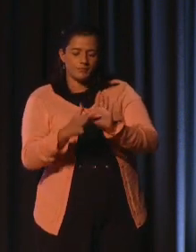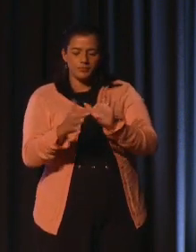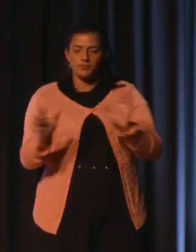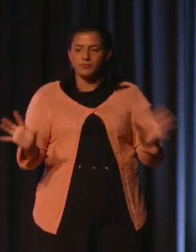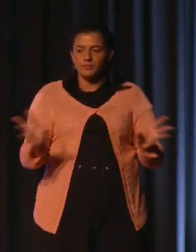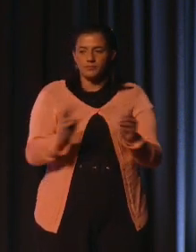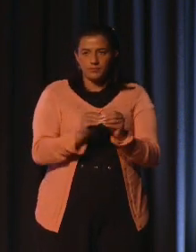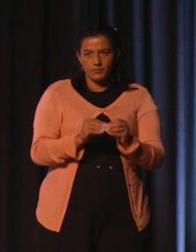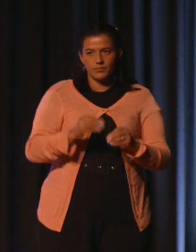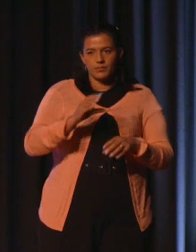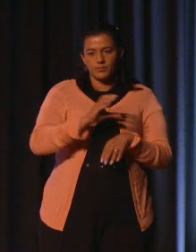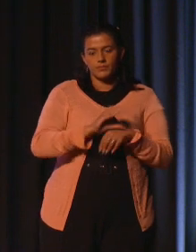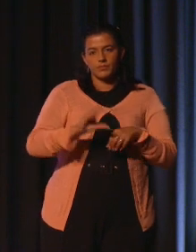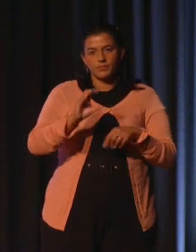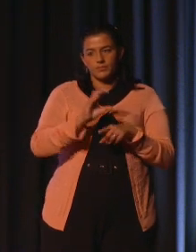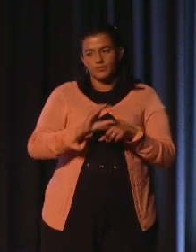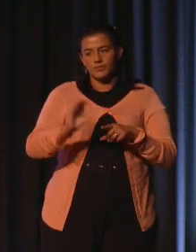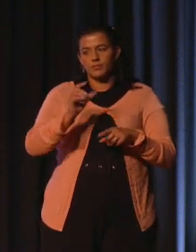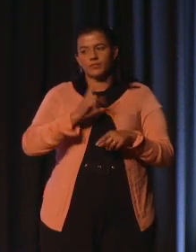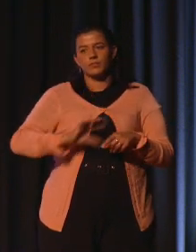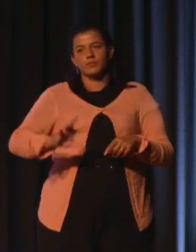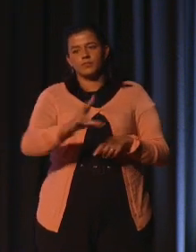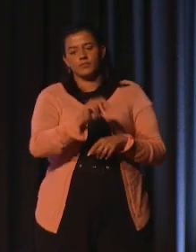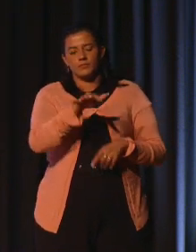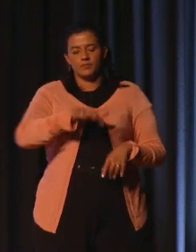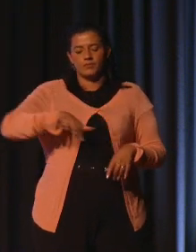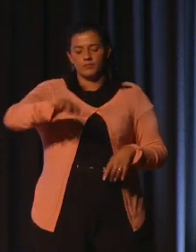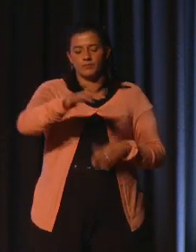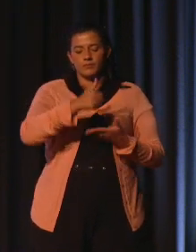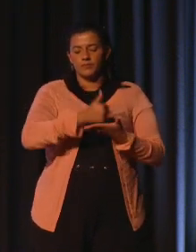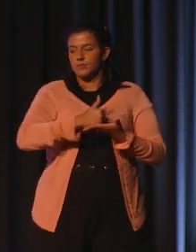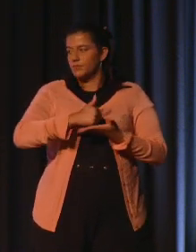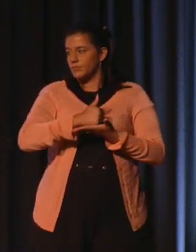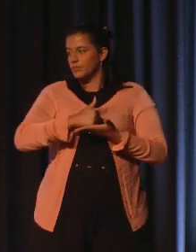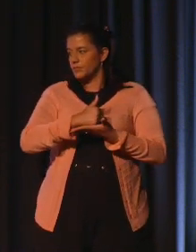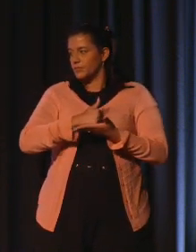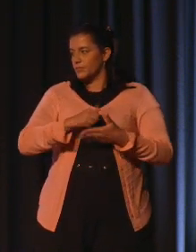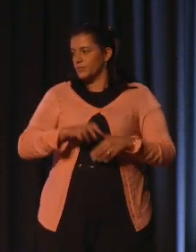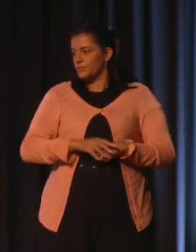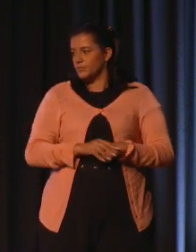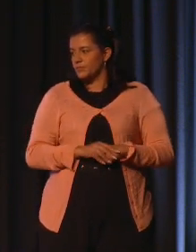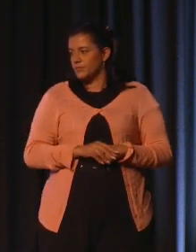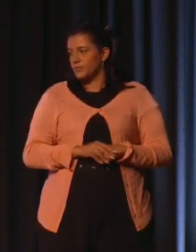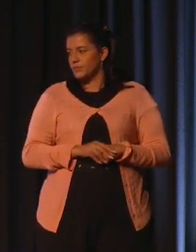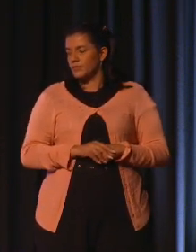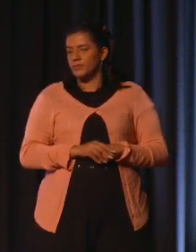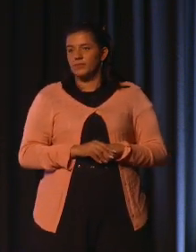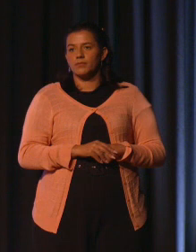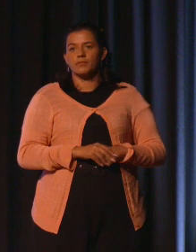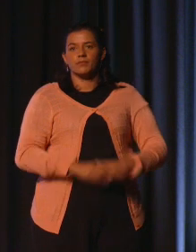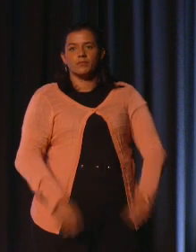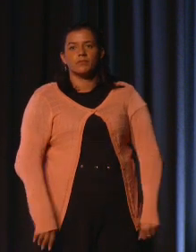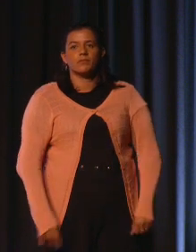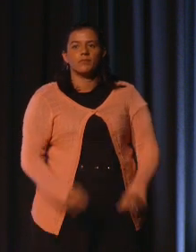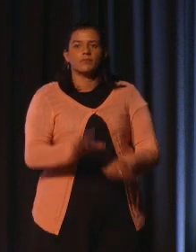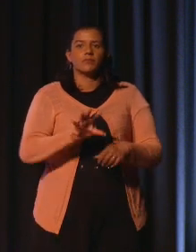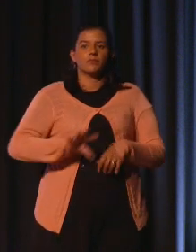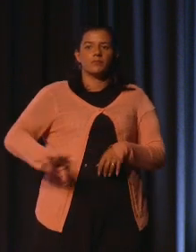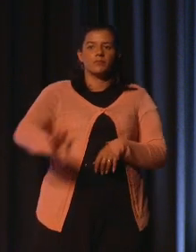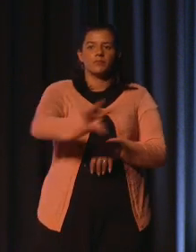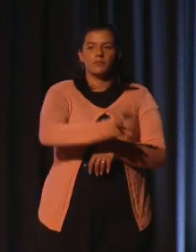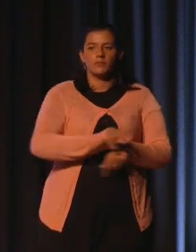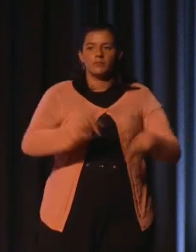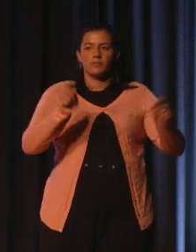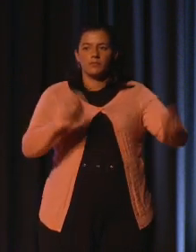que a gente tem do Conselho Federal de Farmácia, tá? Que tem laser point? Não, acho que não. Então, está tudo escrito